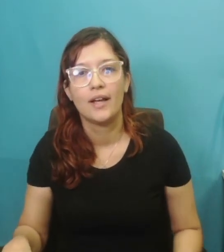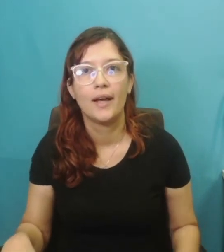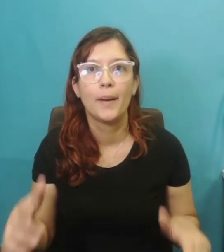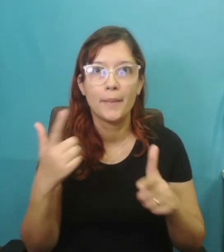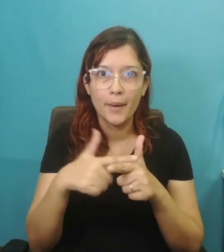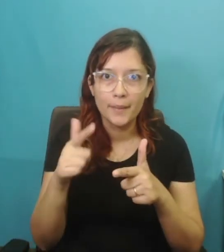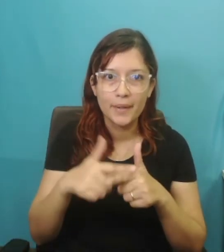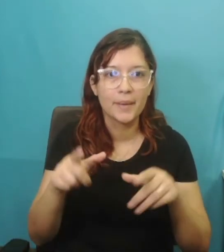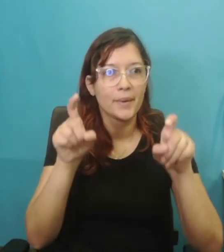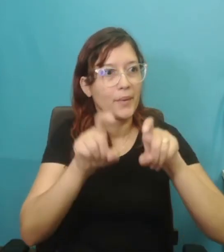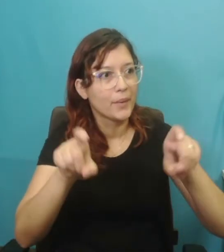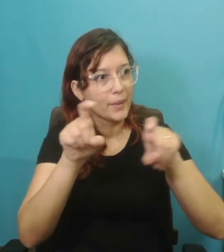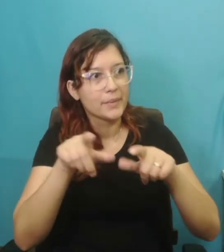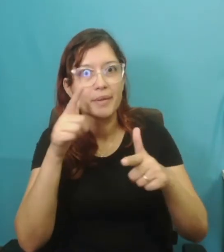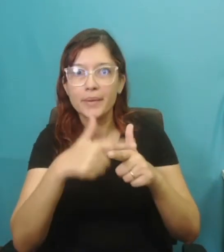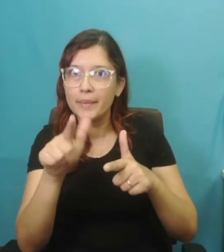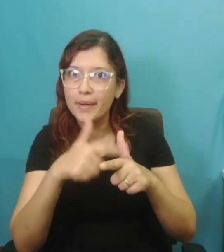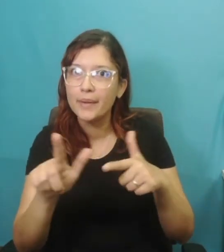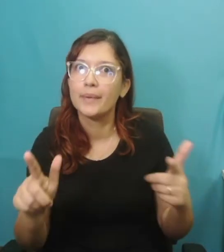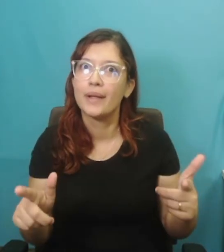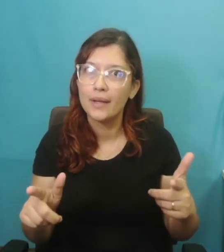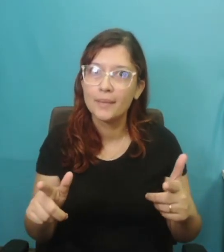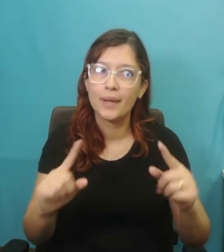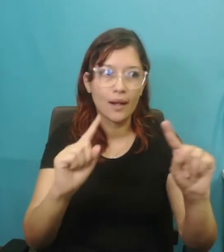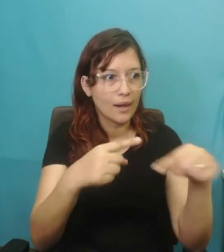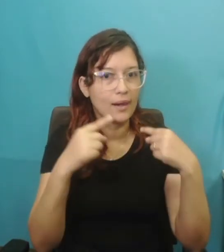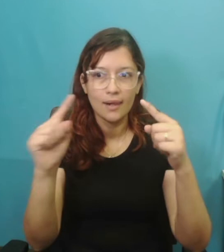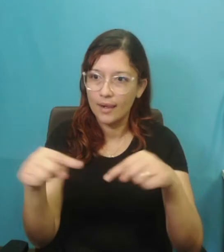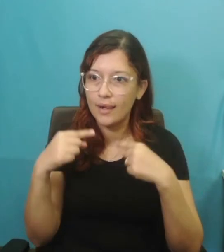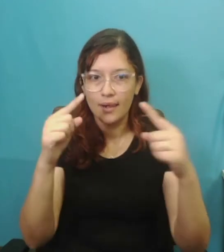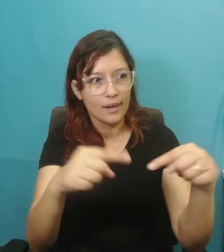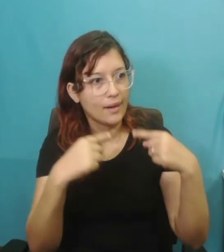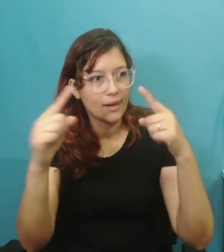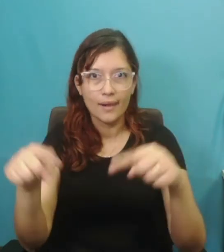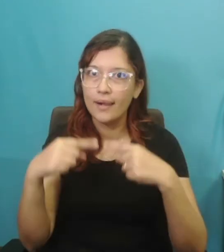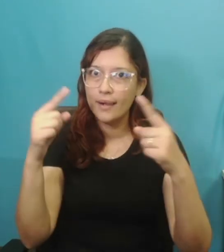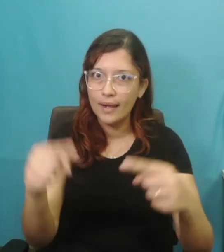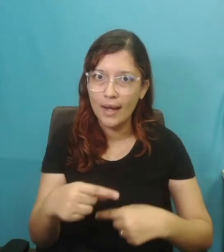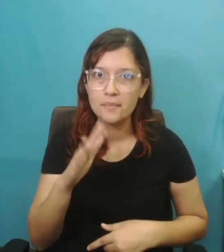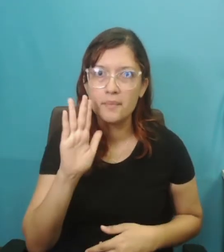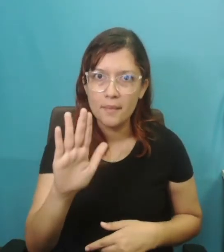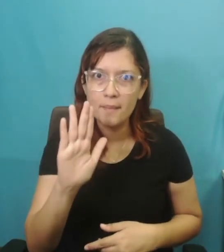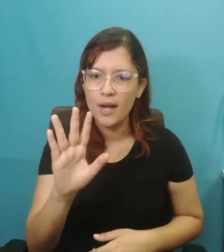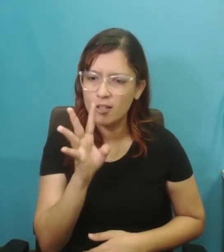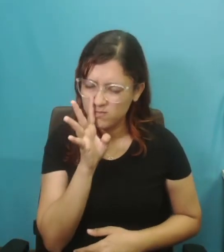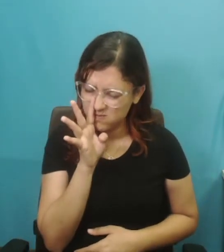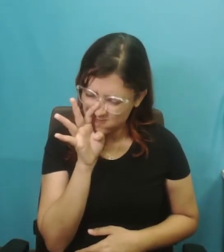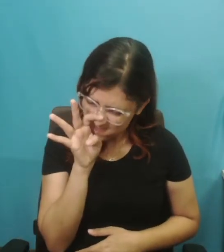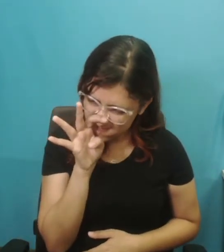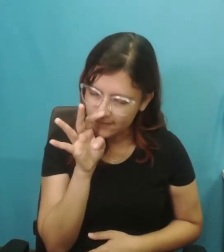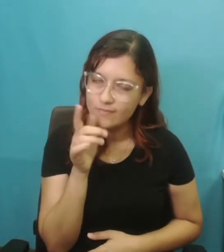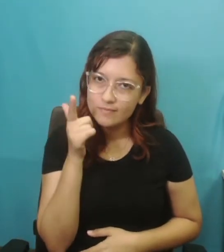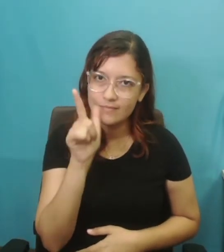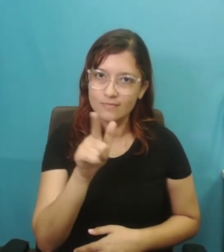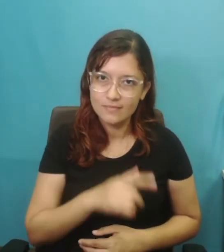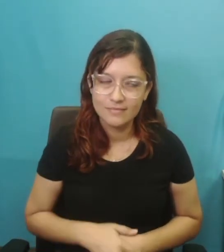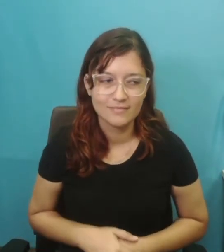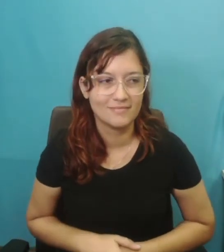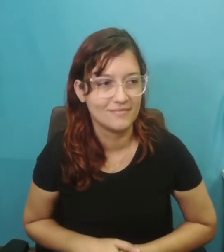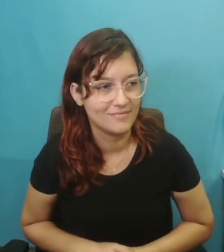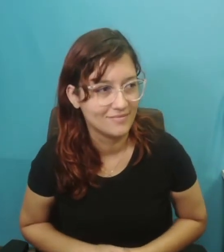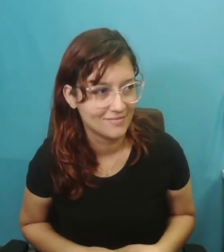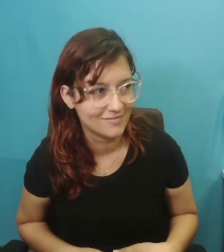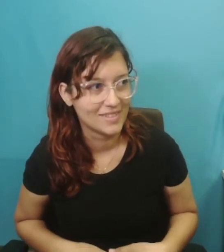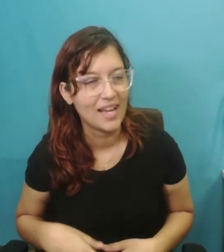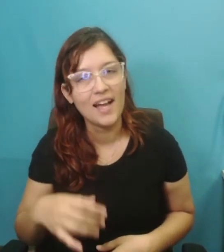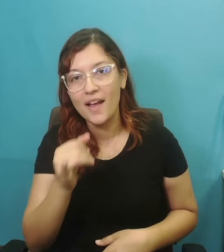A mesa digitalizadora aqui deu problema, o computador deu problema, tá todo mundo contra mim. Mas eu sou